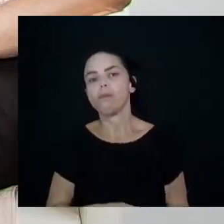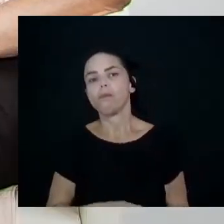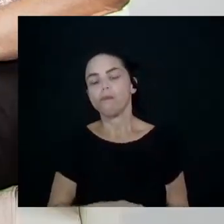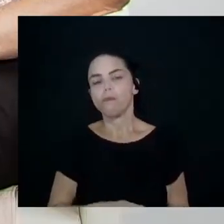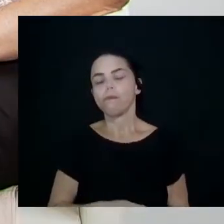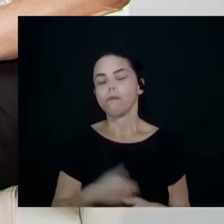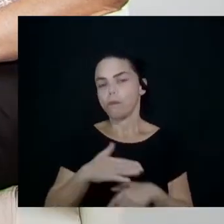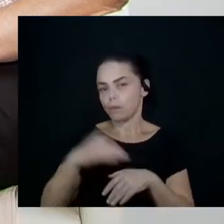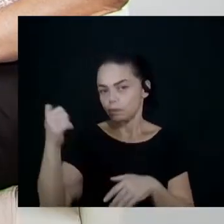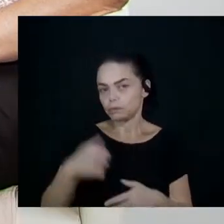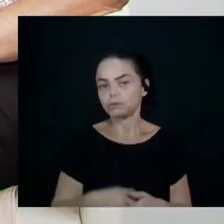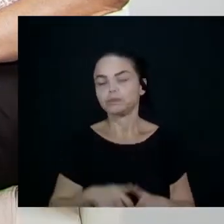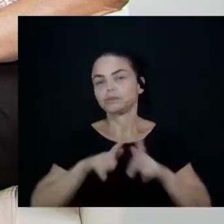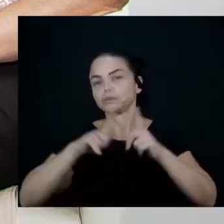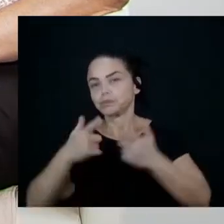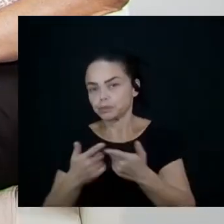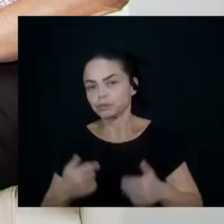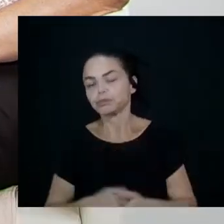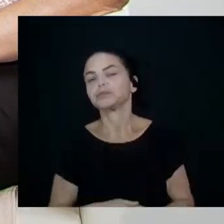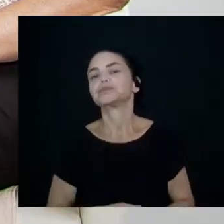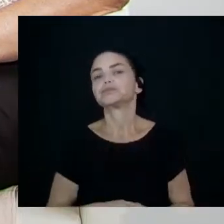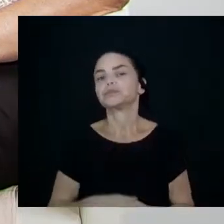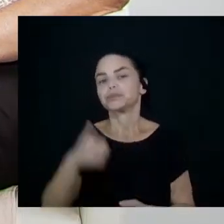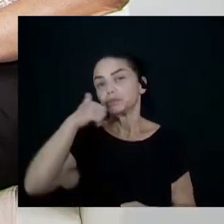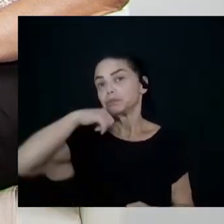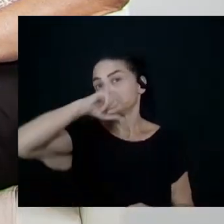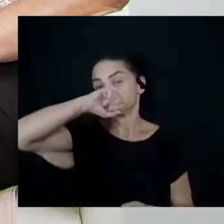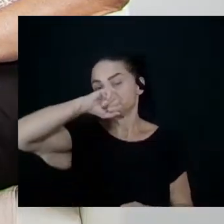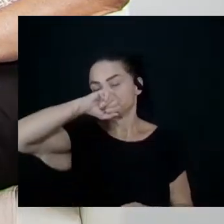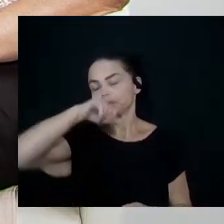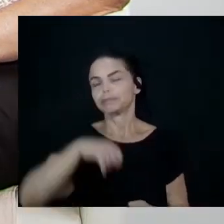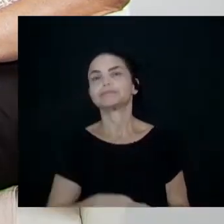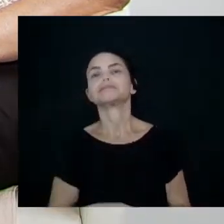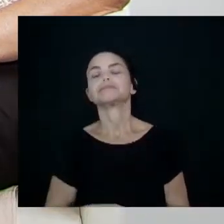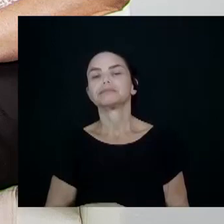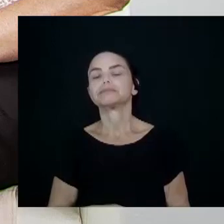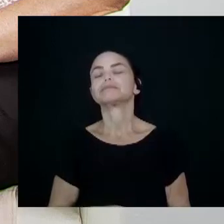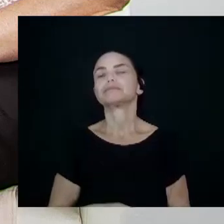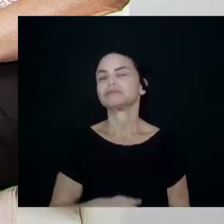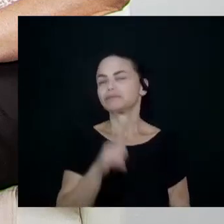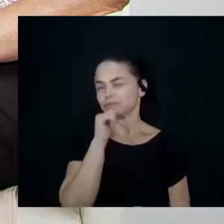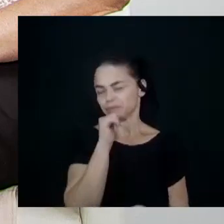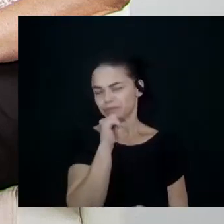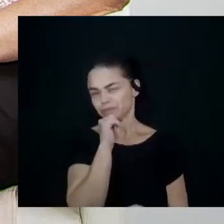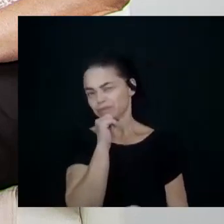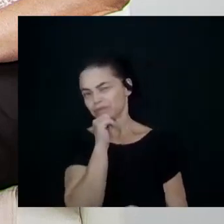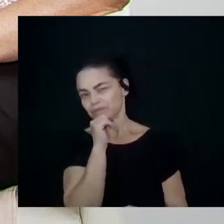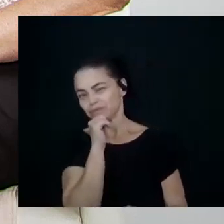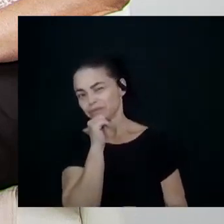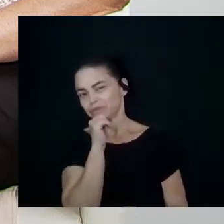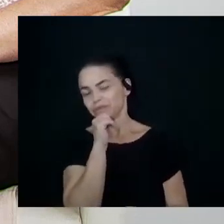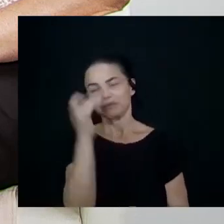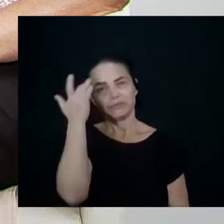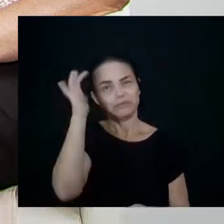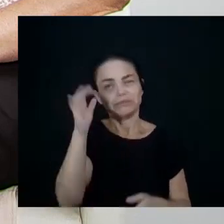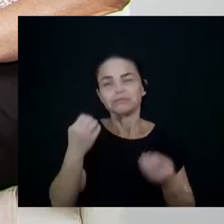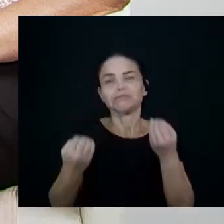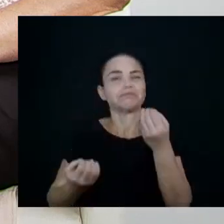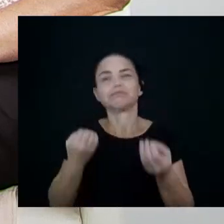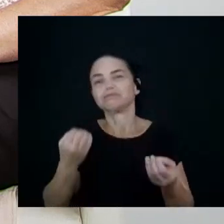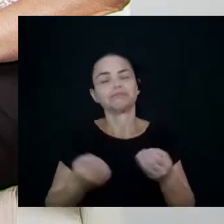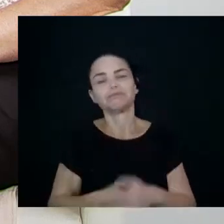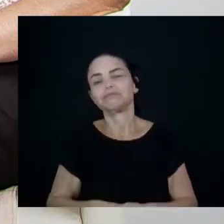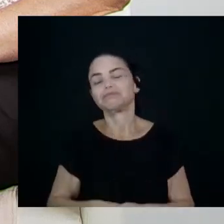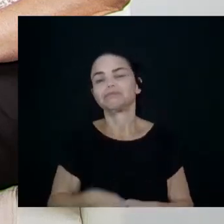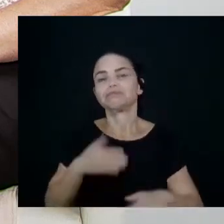início, quando ela te chamou para o grupo, né? Você ainda não sabia direito o